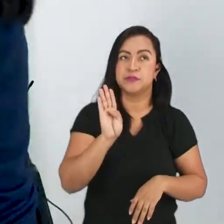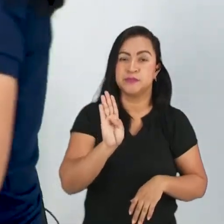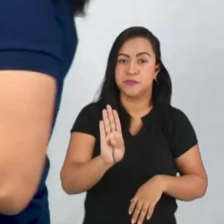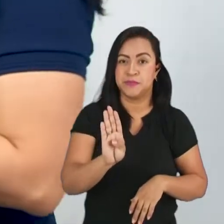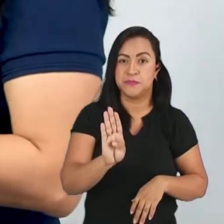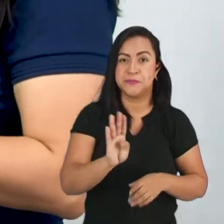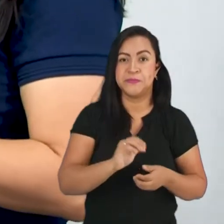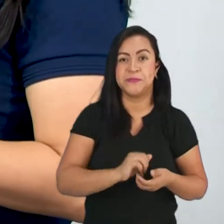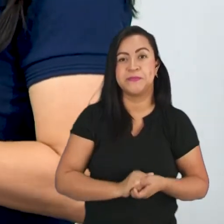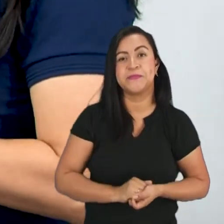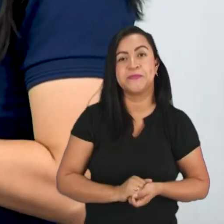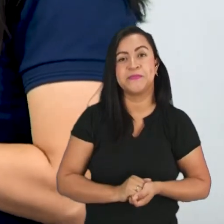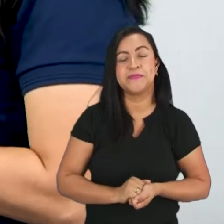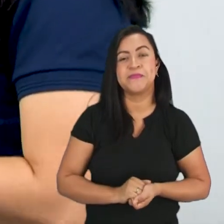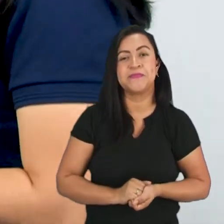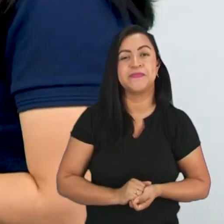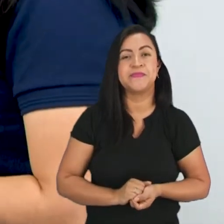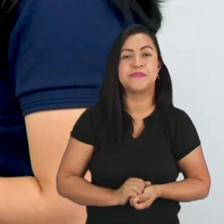B.